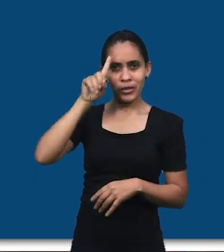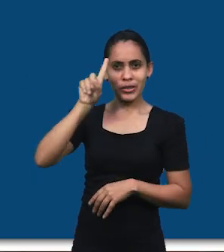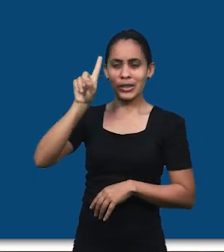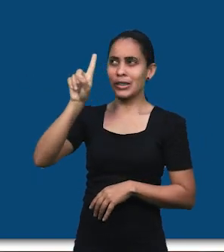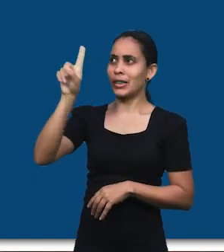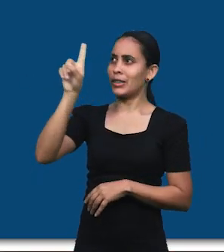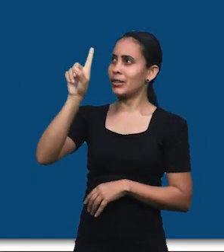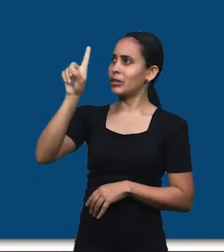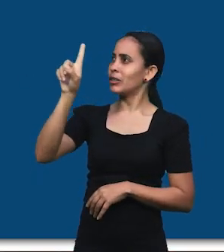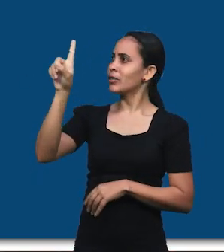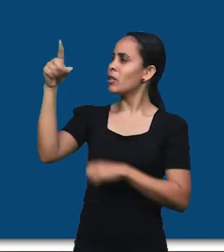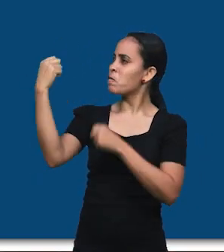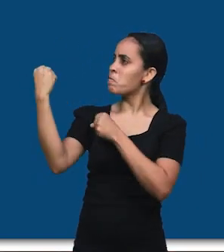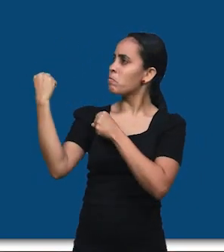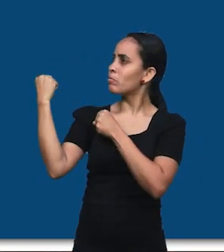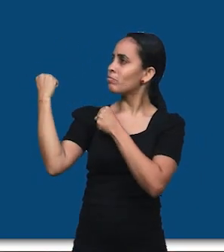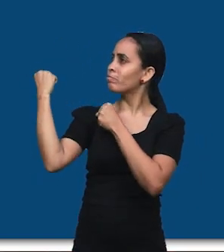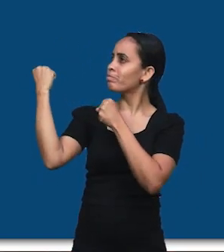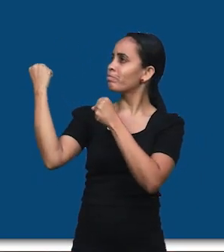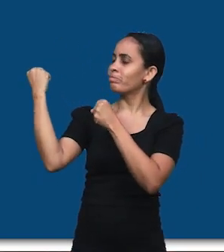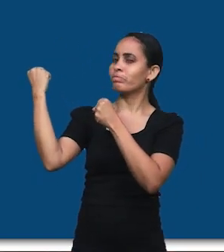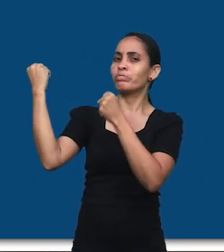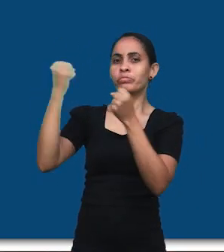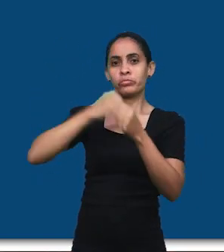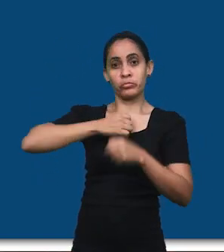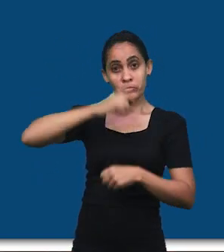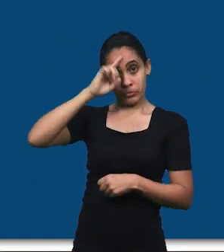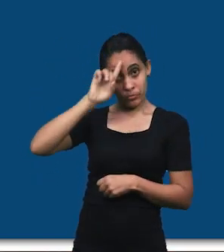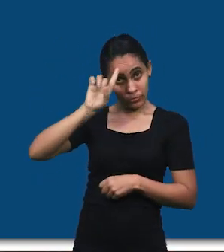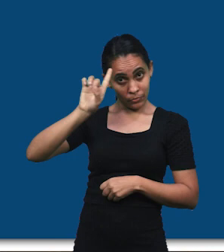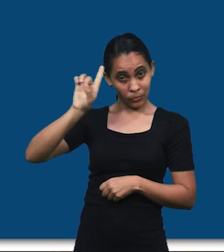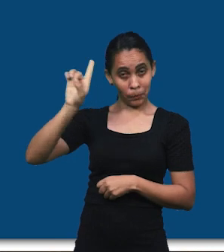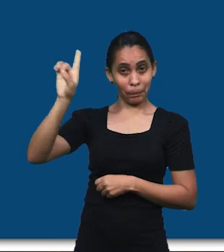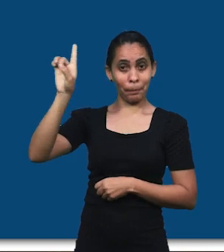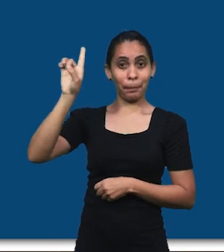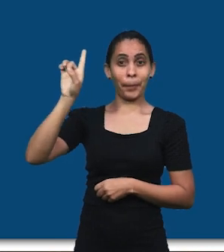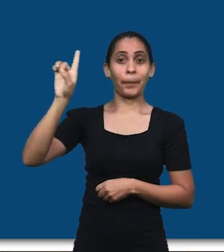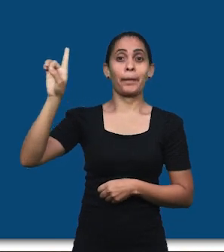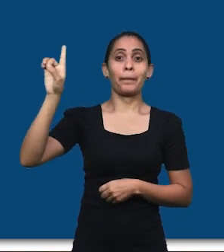declaram a glória de